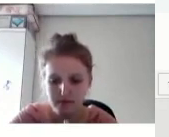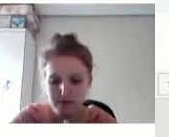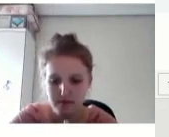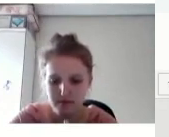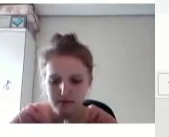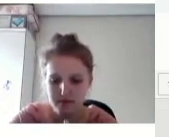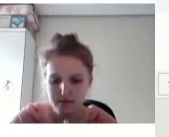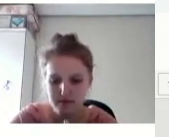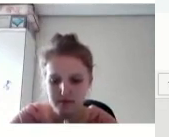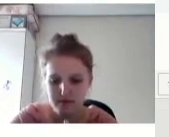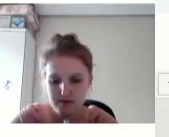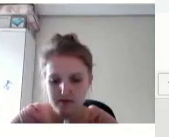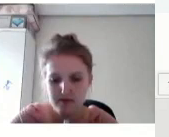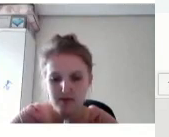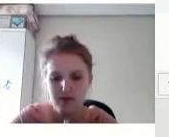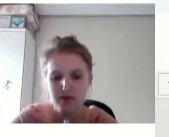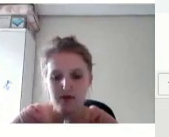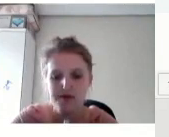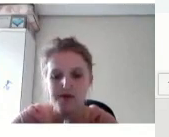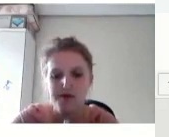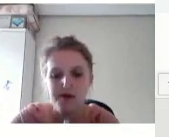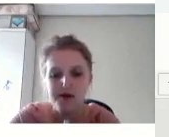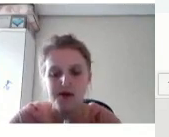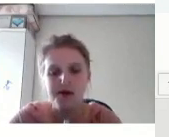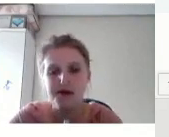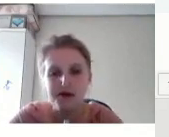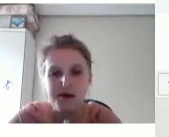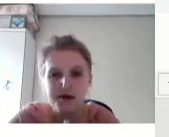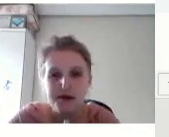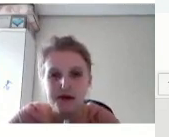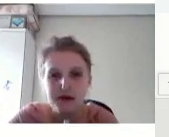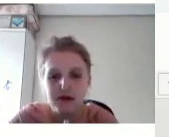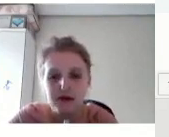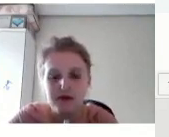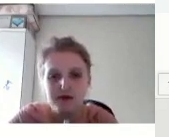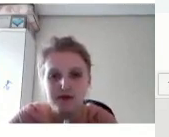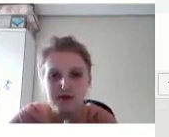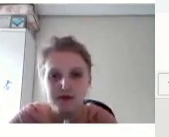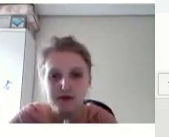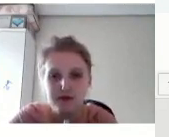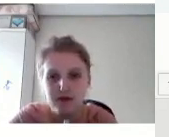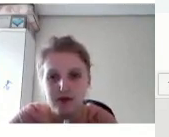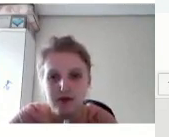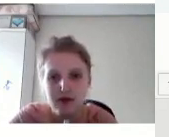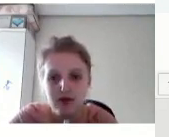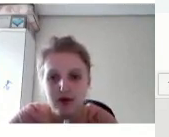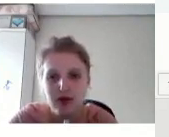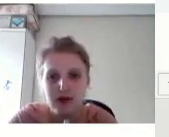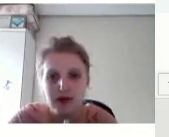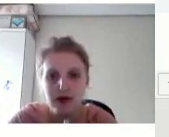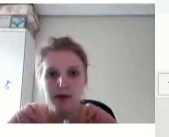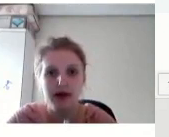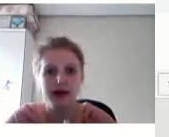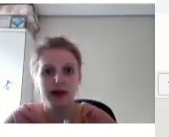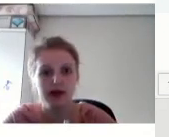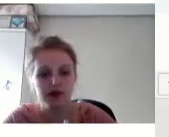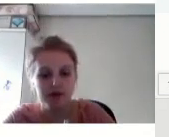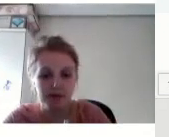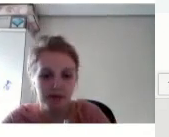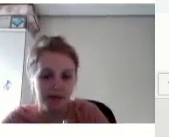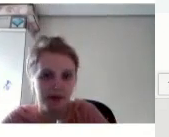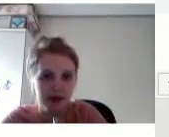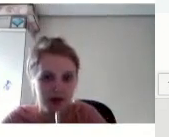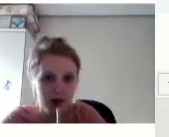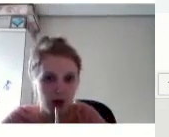F. Ela é parênteses de Poisson, na teoria de campos. Parênteses de Poisson da funcional